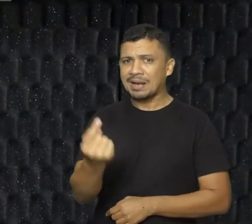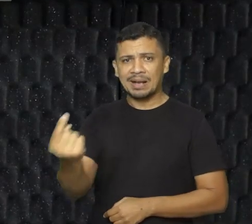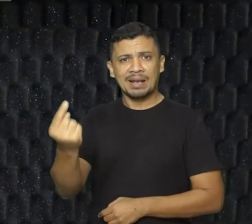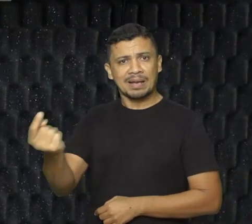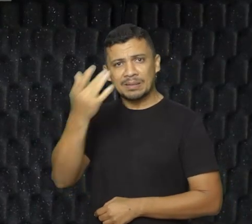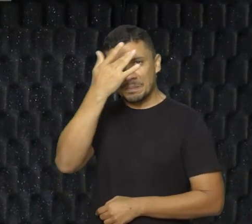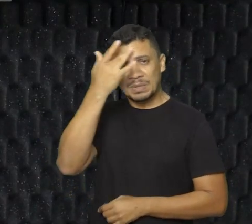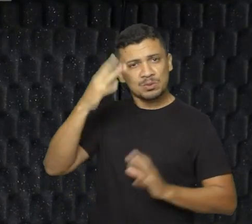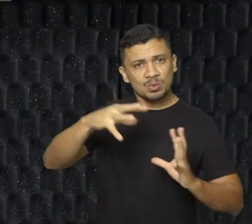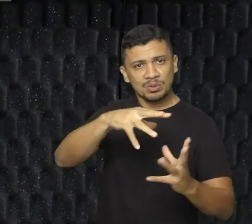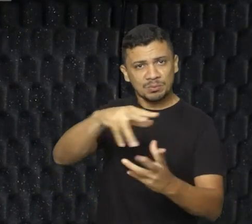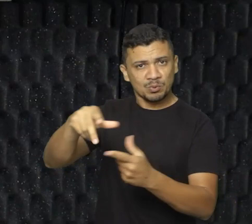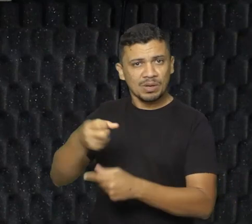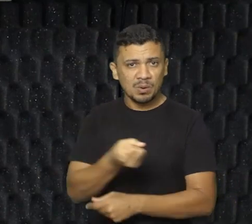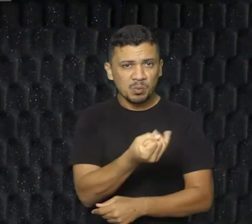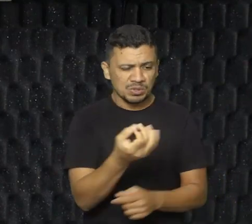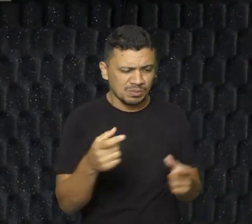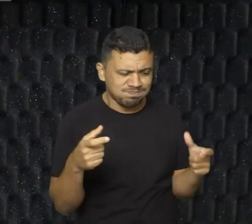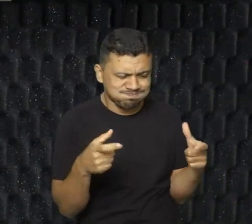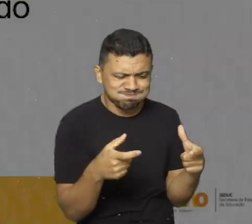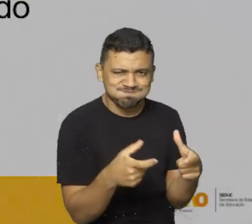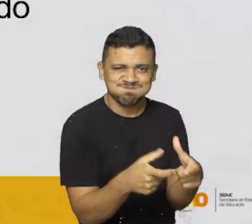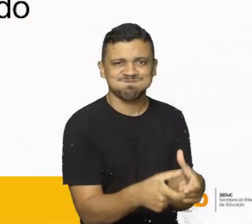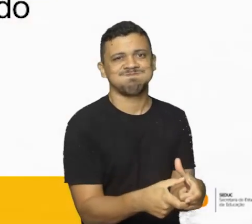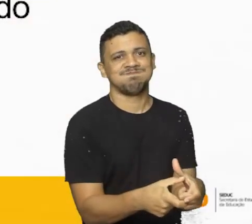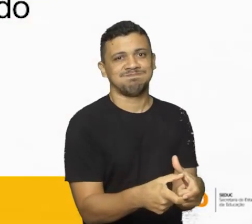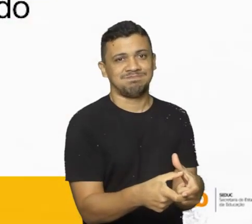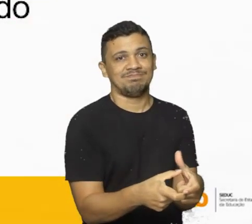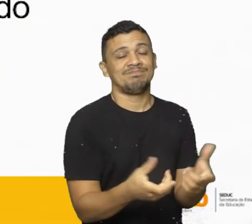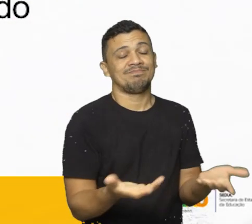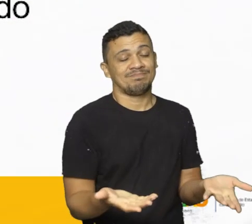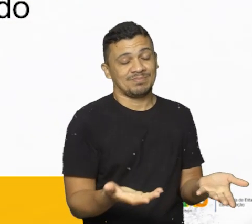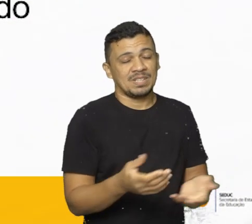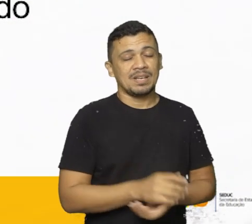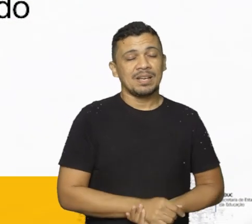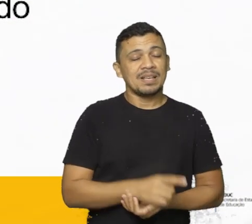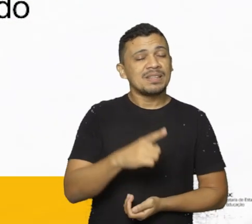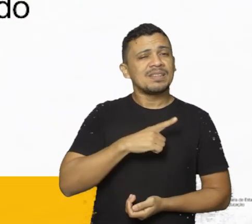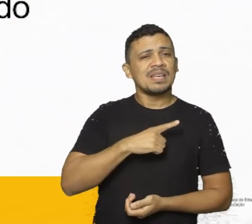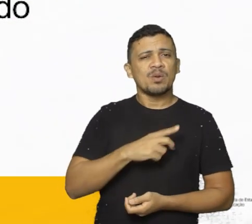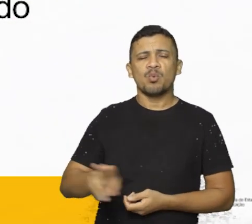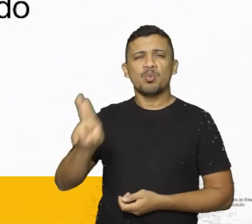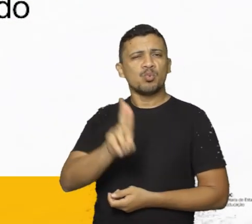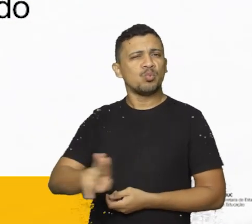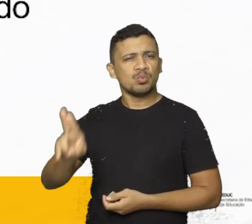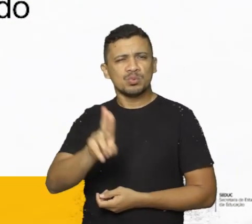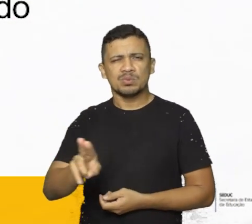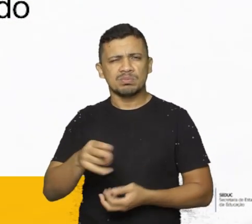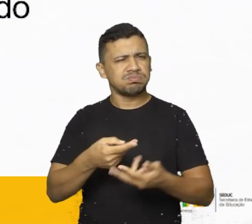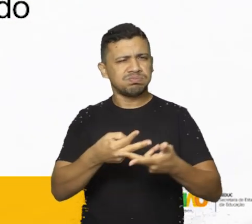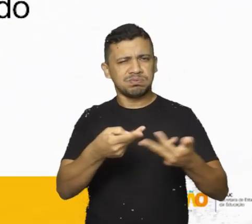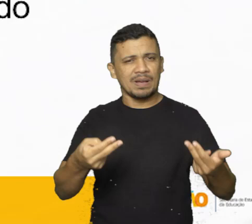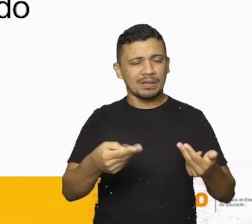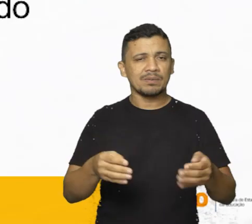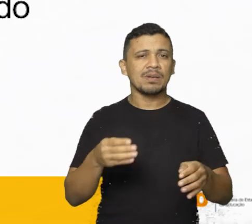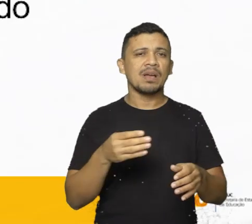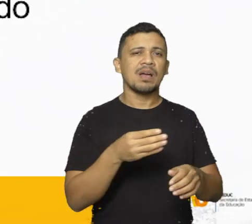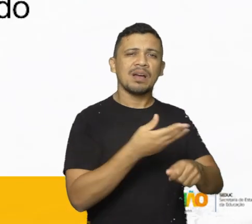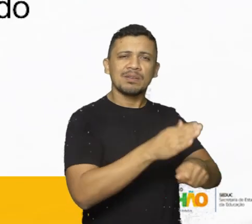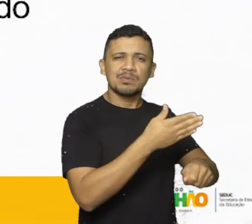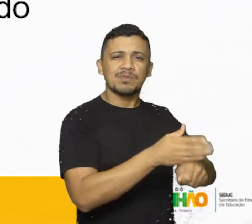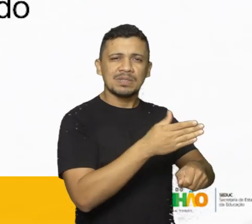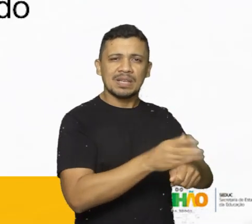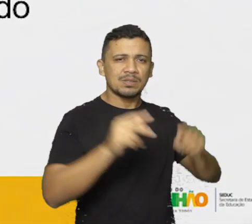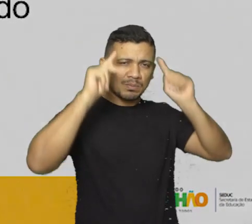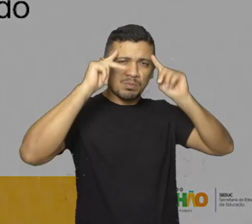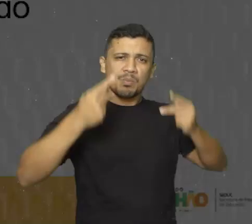habitante será drasticamente reduzida. Por meio de seus diferentes usos e consumos, as atividades humanas interferem